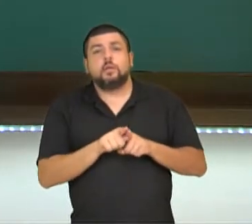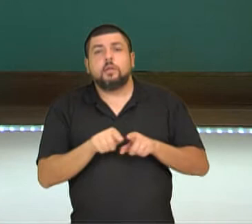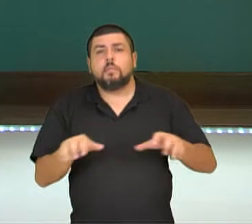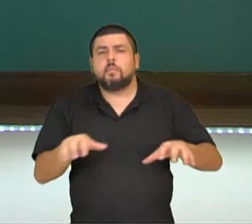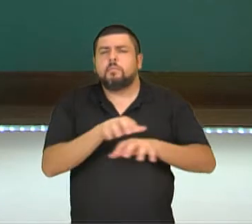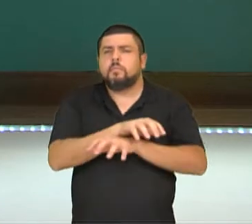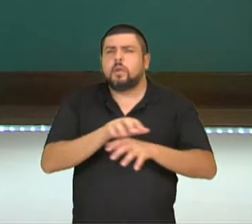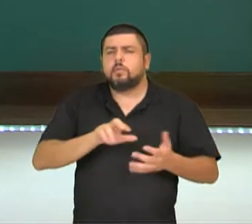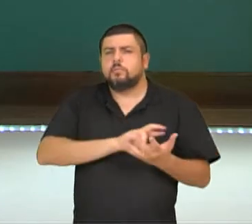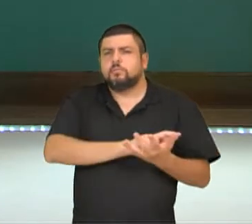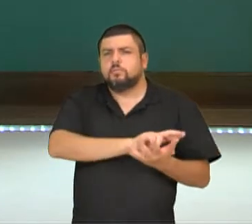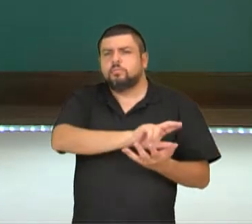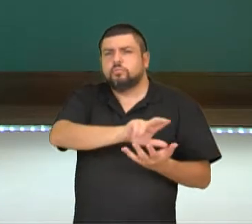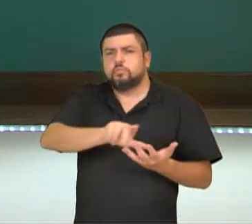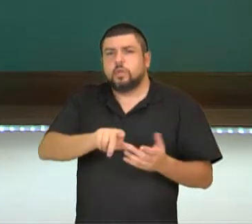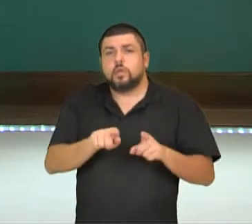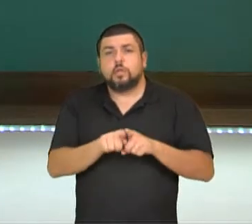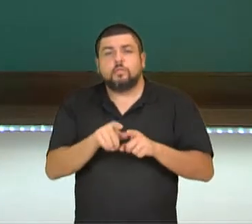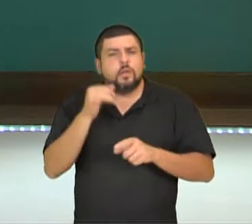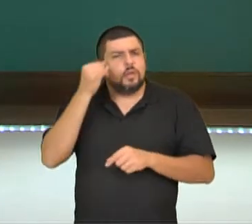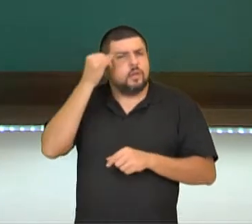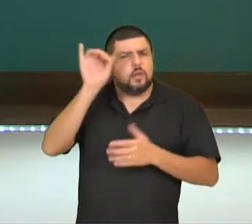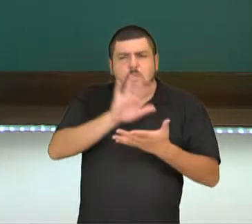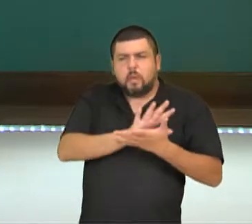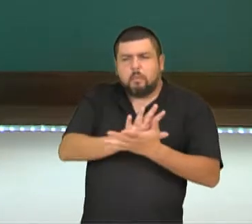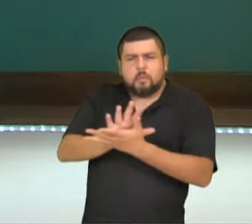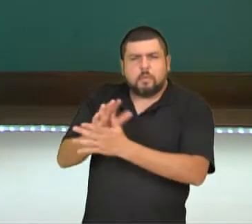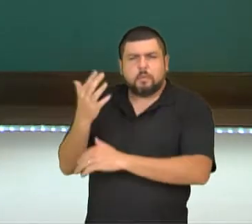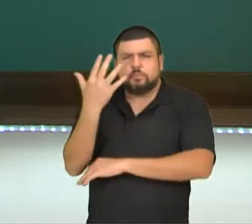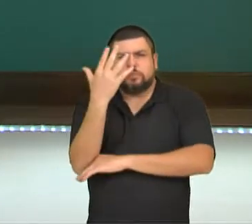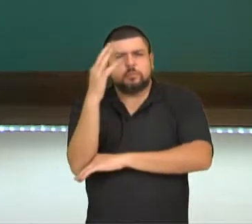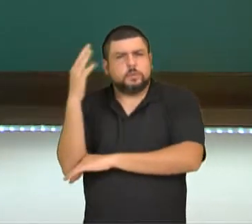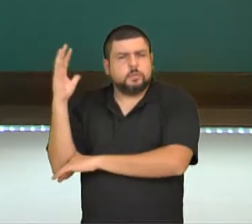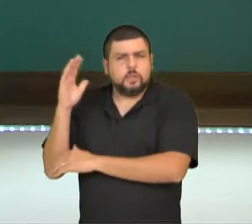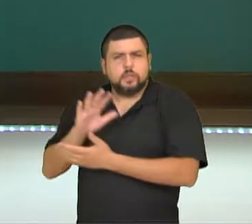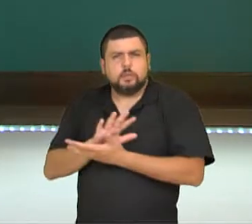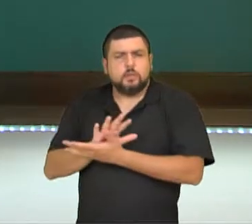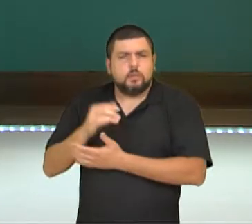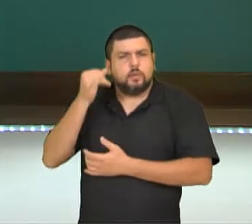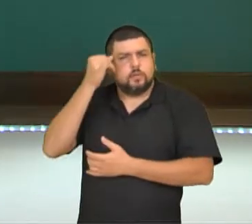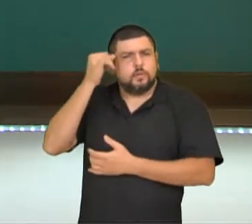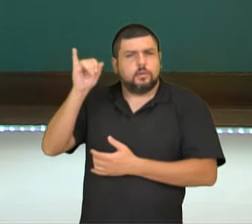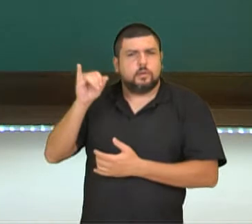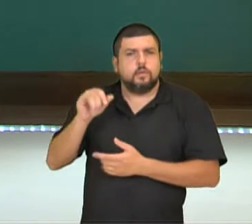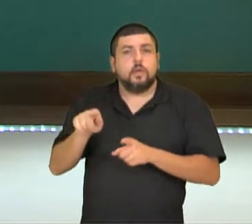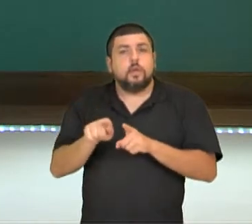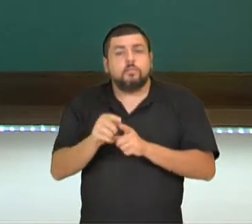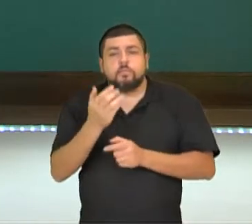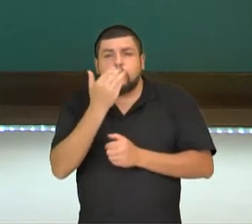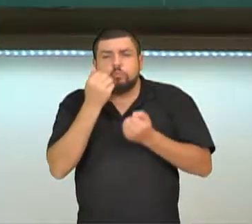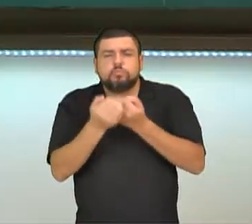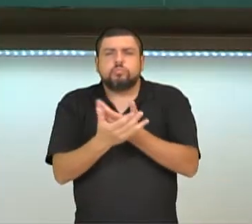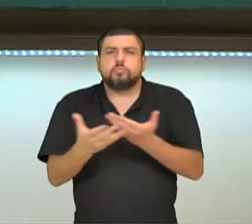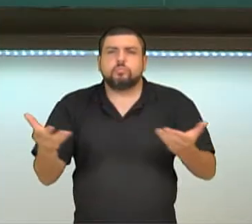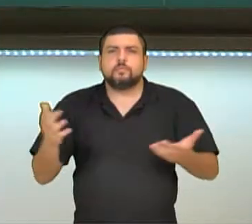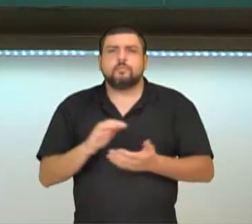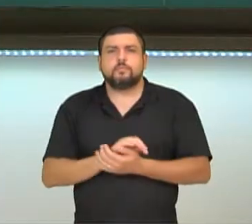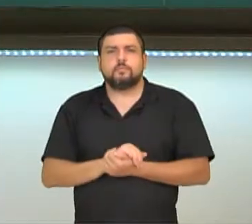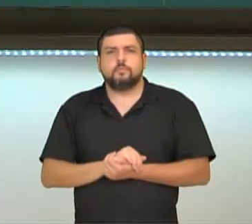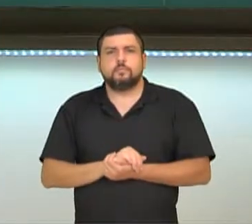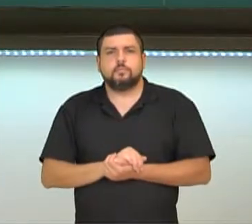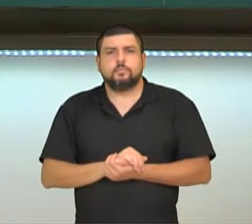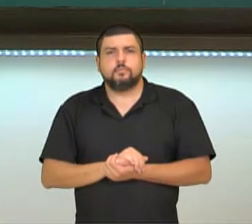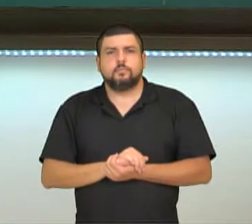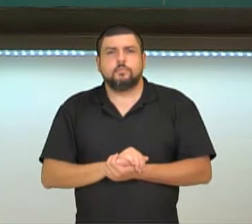para a redução do impacto ambiental na produção e distribuição dos alimentos. Ou seja, tem